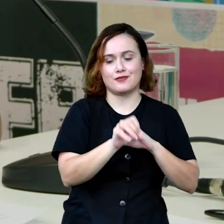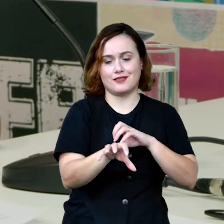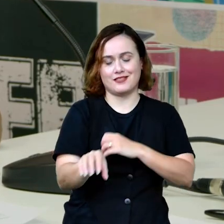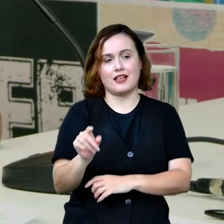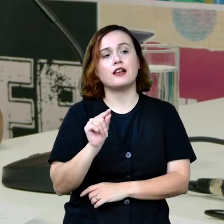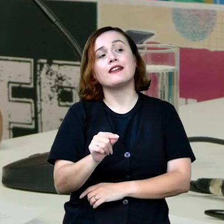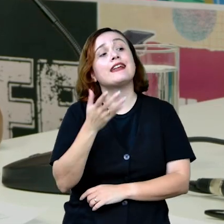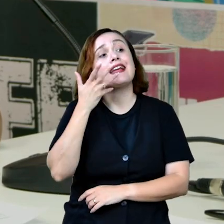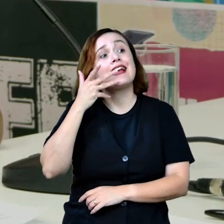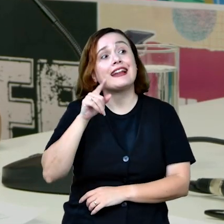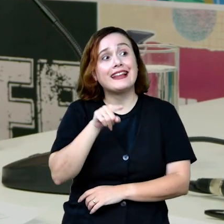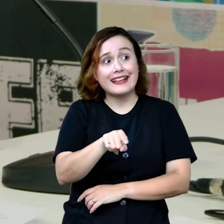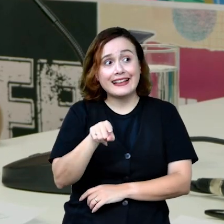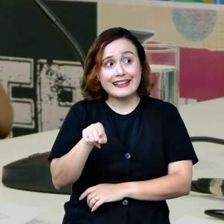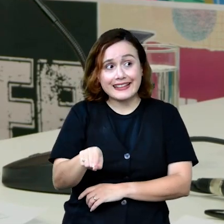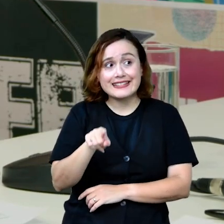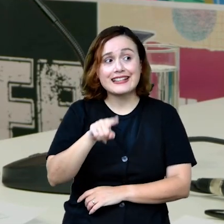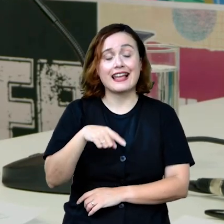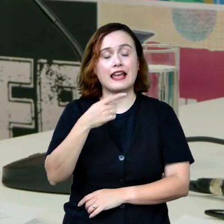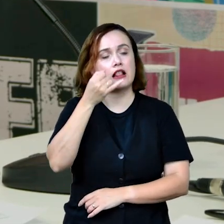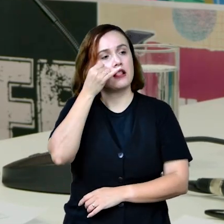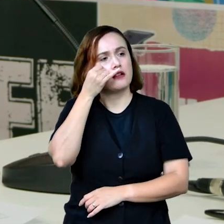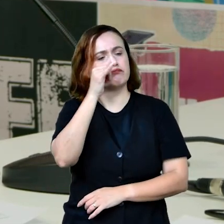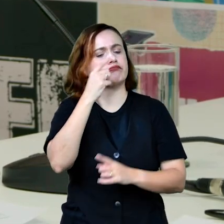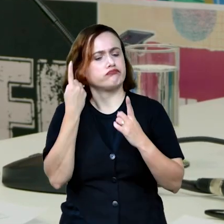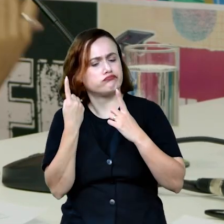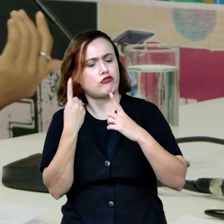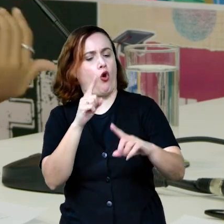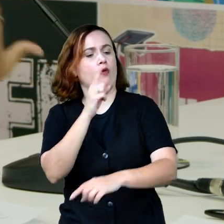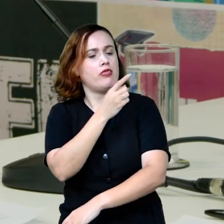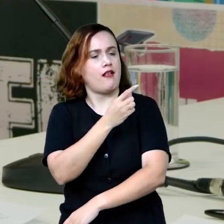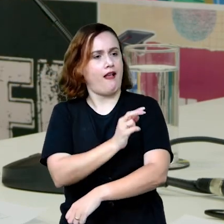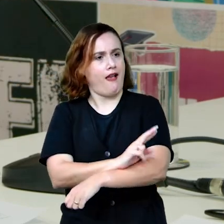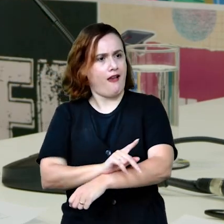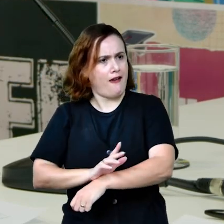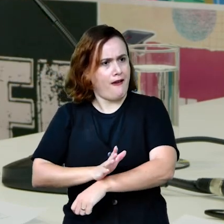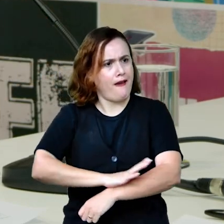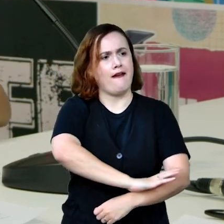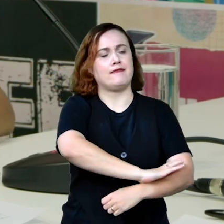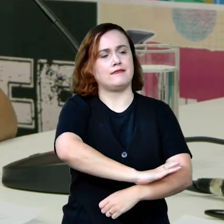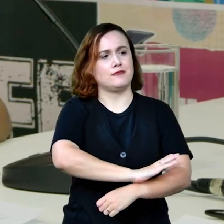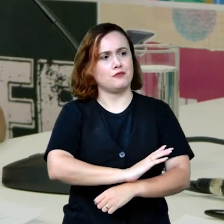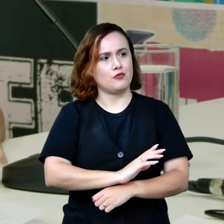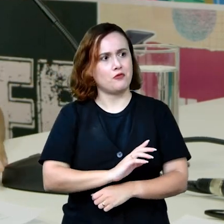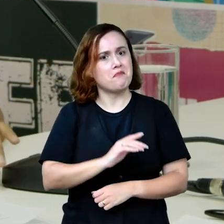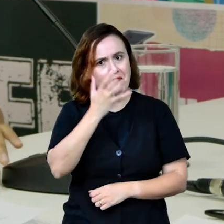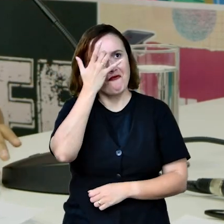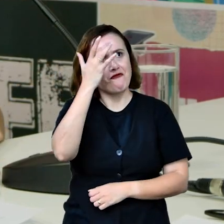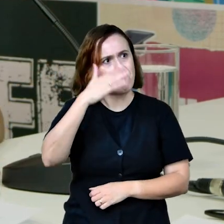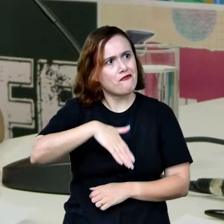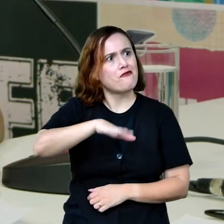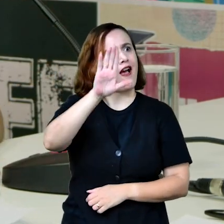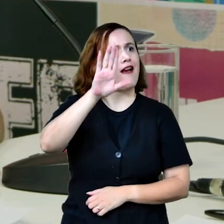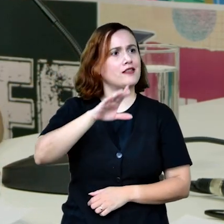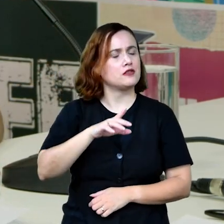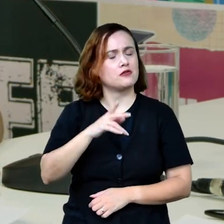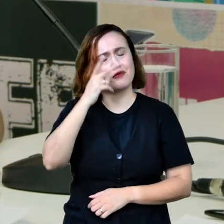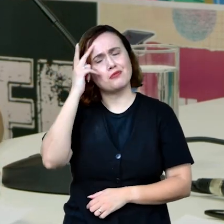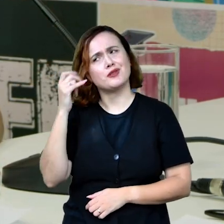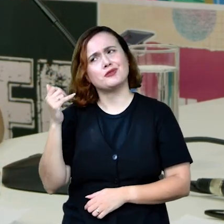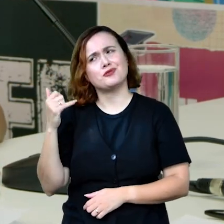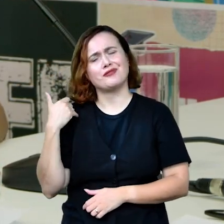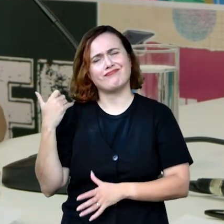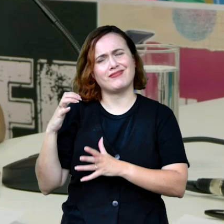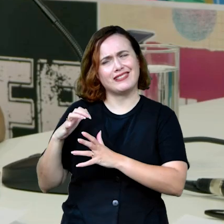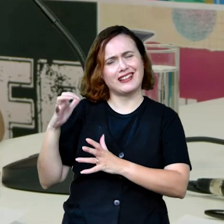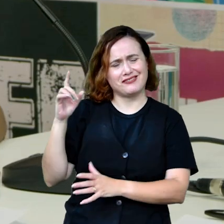velhas. Do mesmo jeito que é mais fácil pessoas mais novas aprenderem línguas novas, aprenderem instrumentos novos. É realmente por aí,